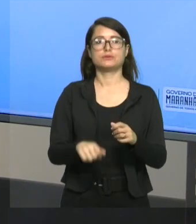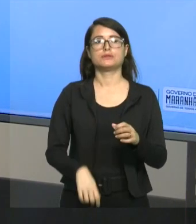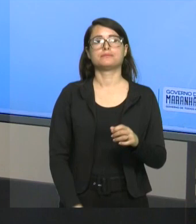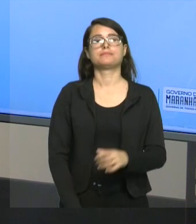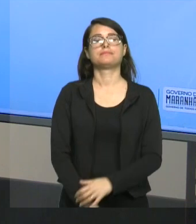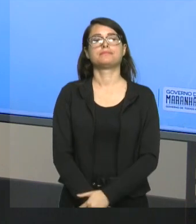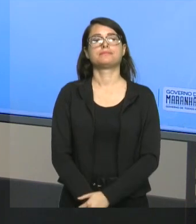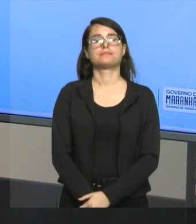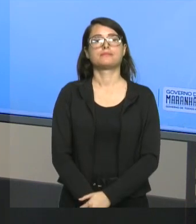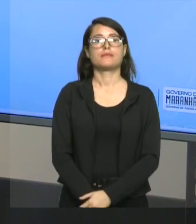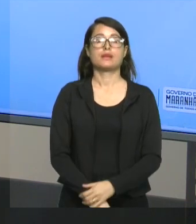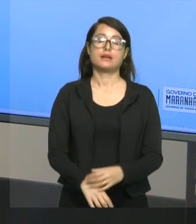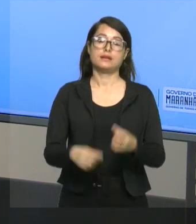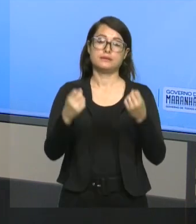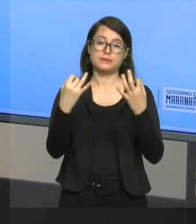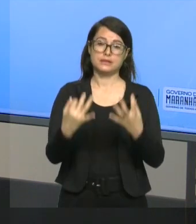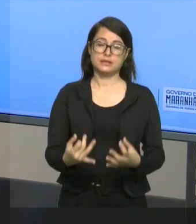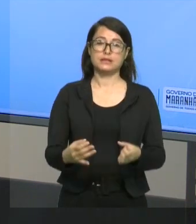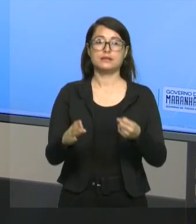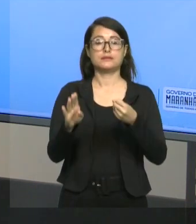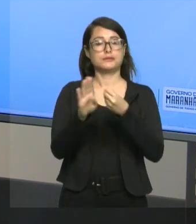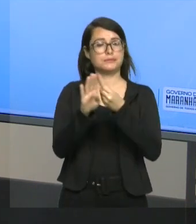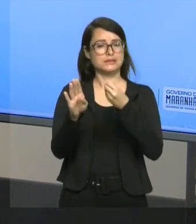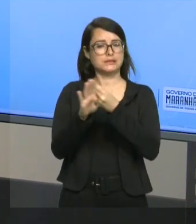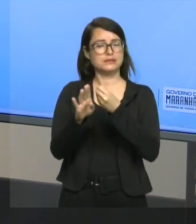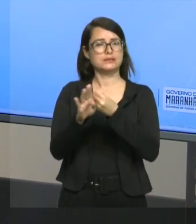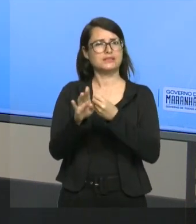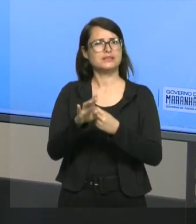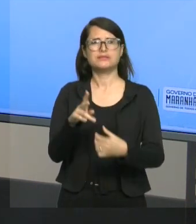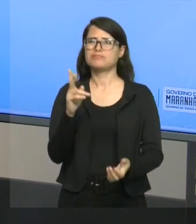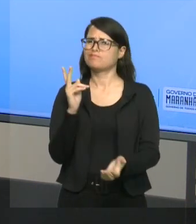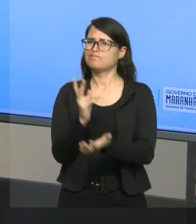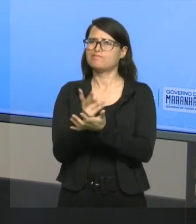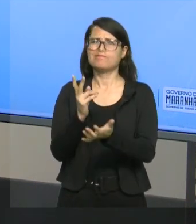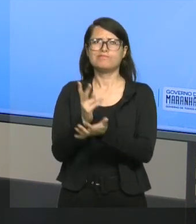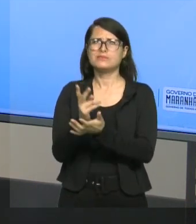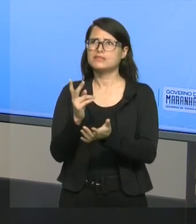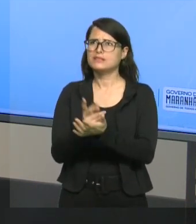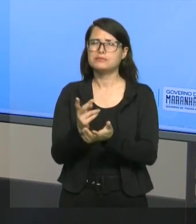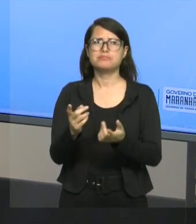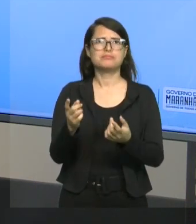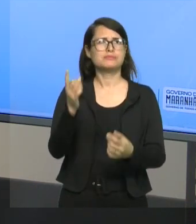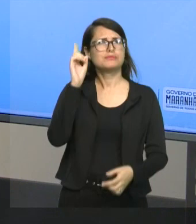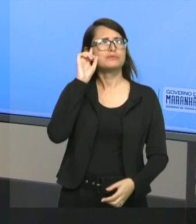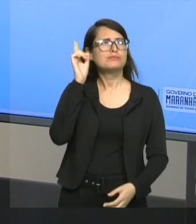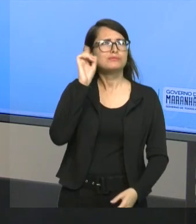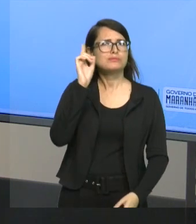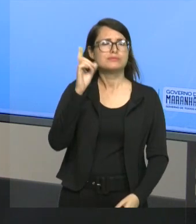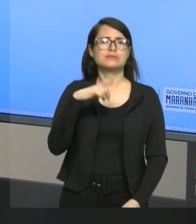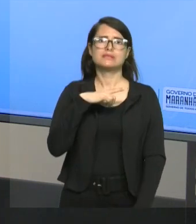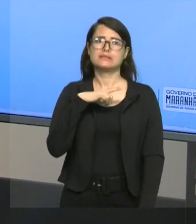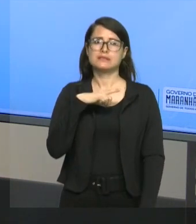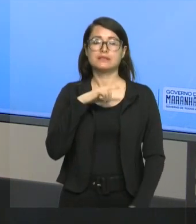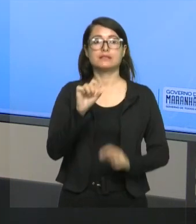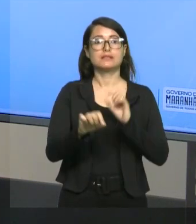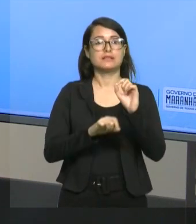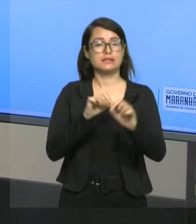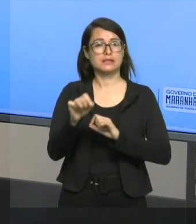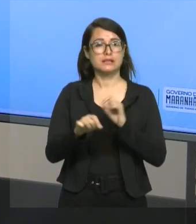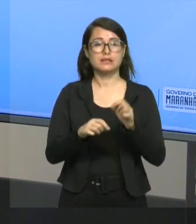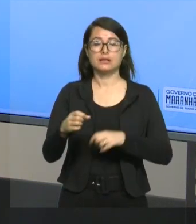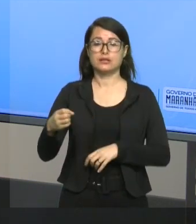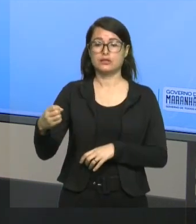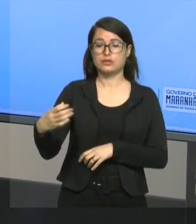falar de substantivo é algo que você lida o tempo todo. Nós estamos nos preparando para uma